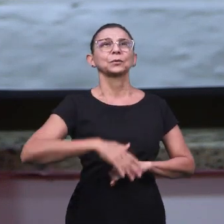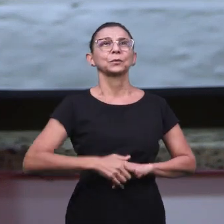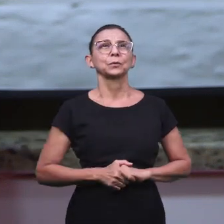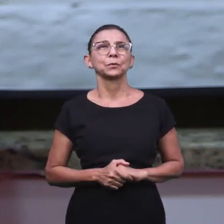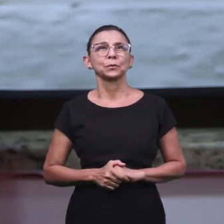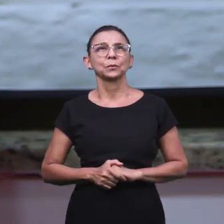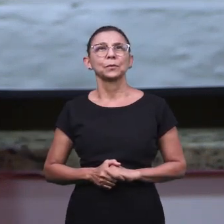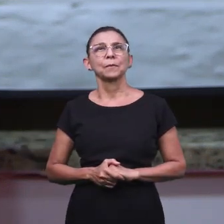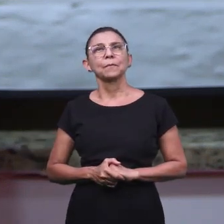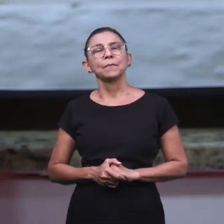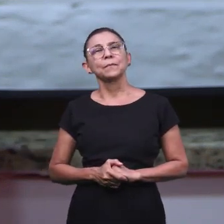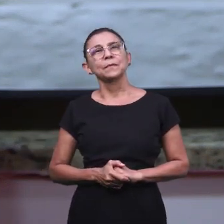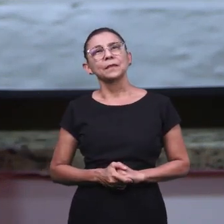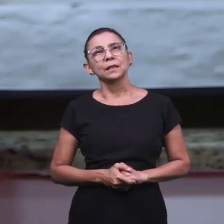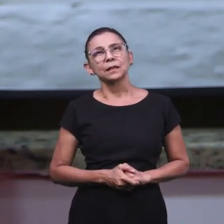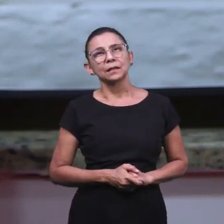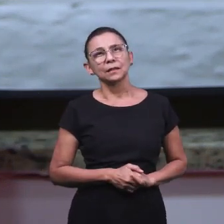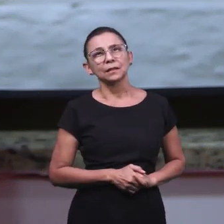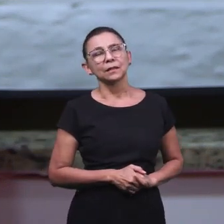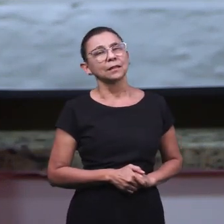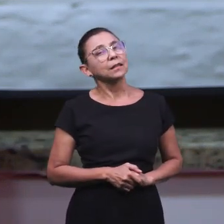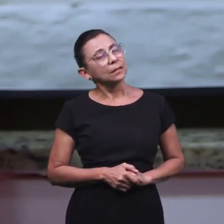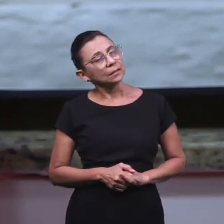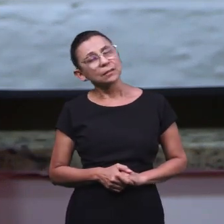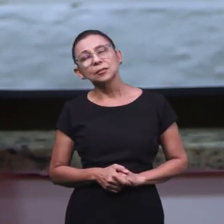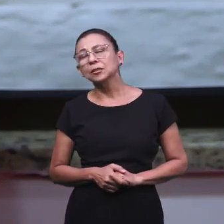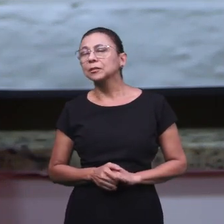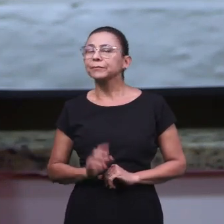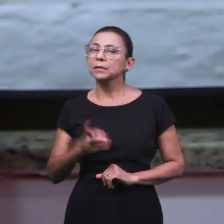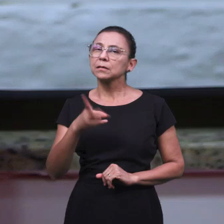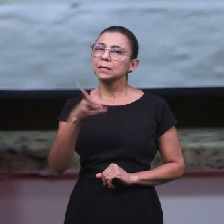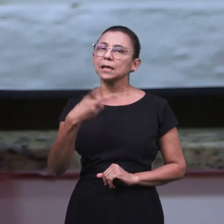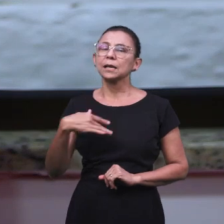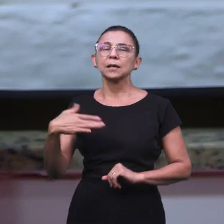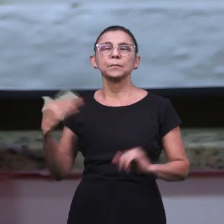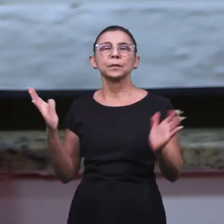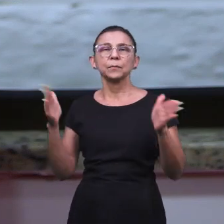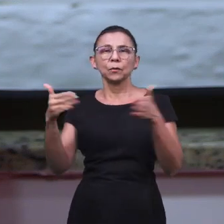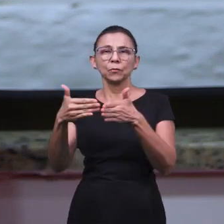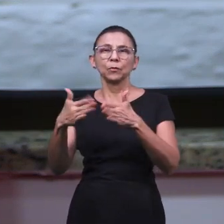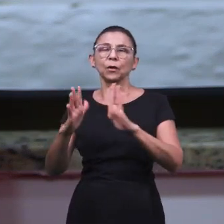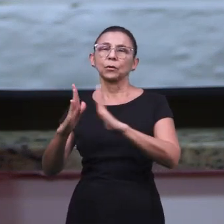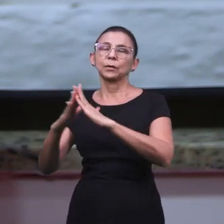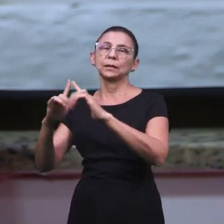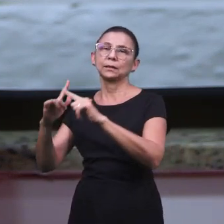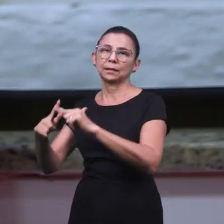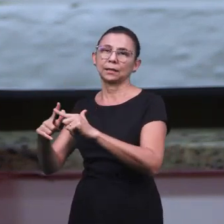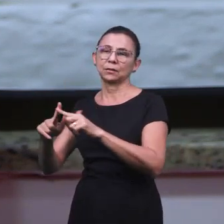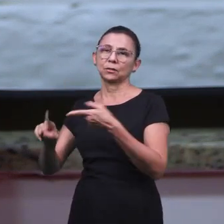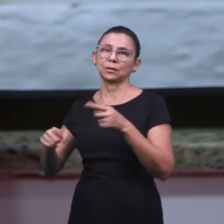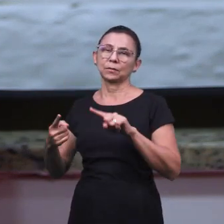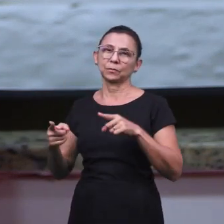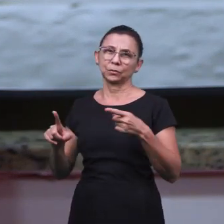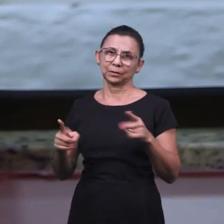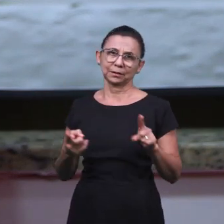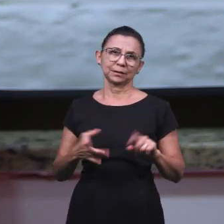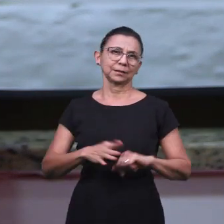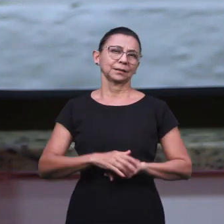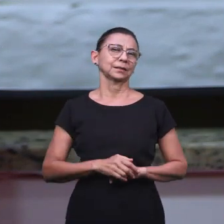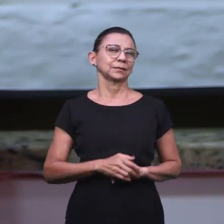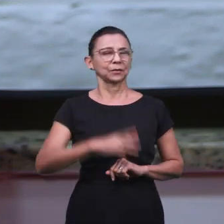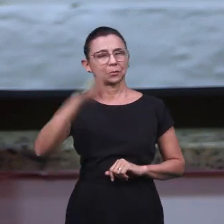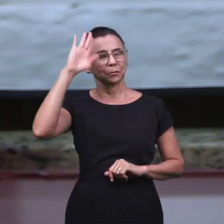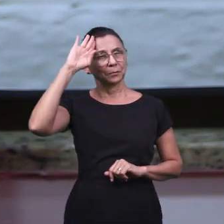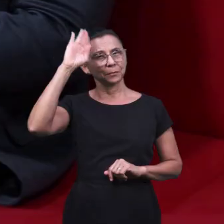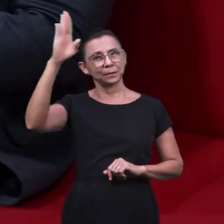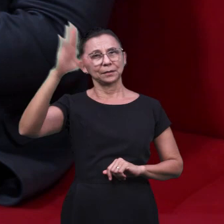percebi isso, que ficou só esse aspecto mesmo da vida na igreja, da música na igreja, que foi o forte da minha vida até agora, desde